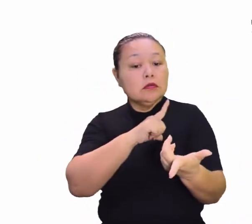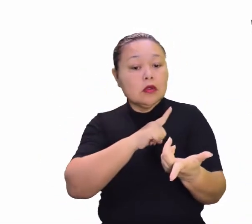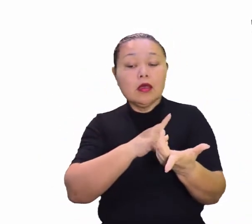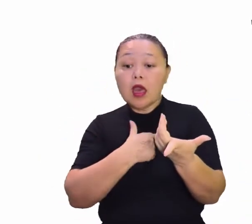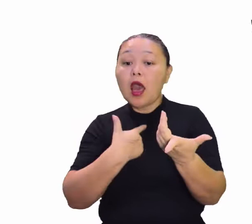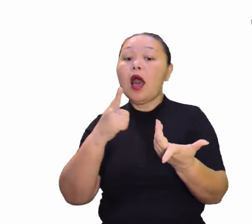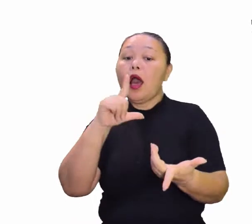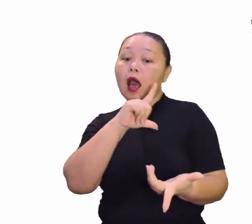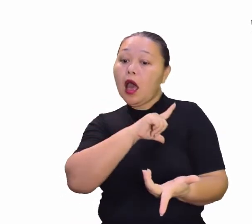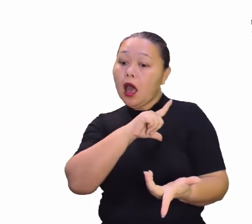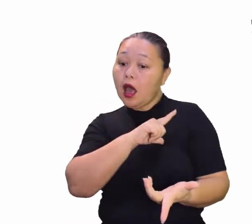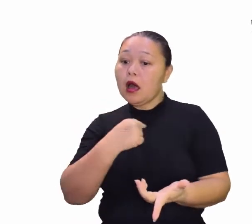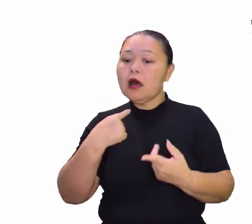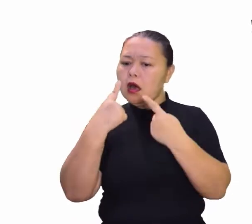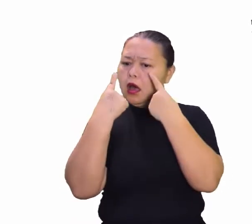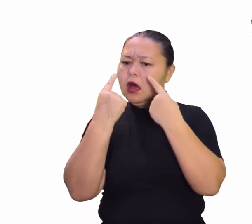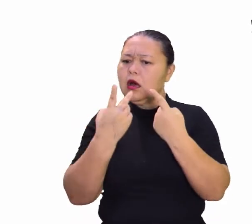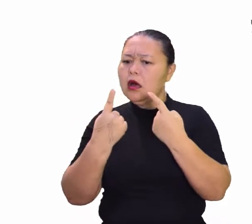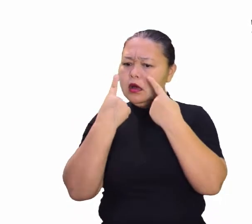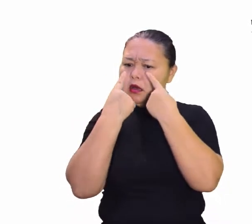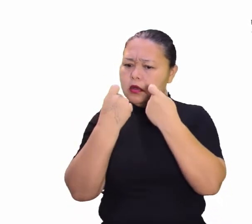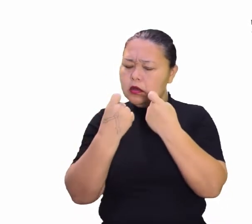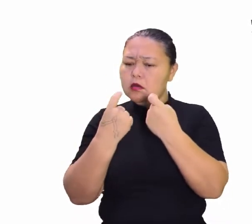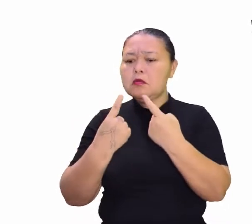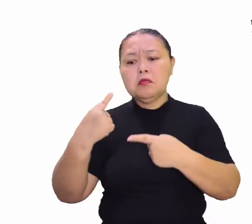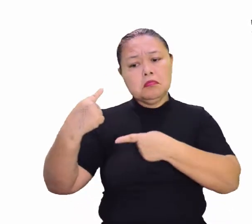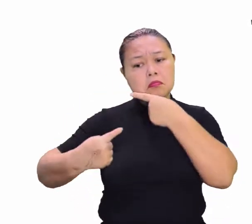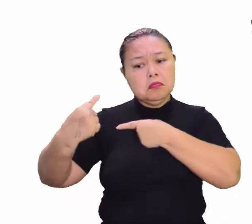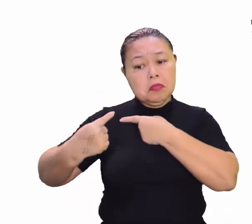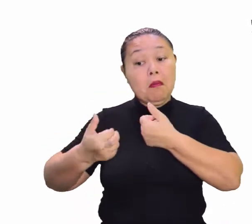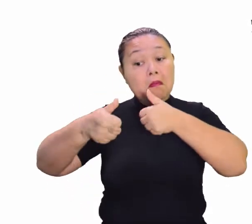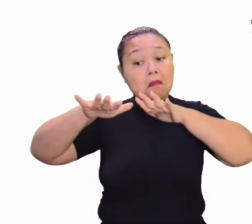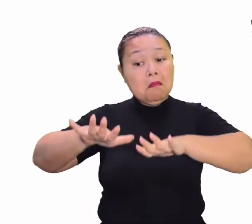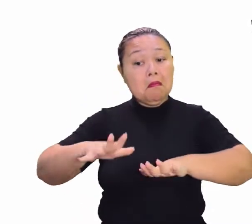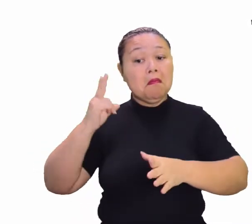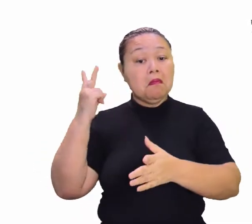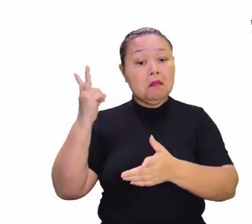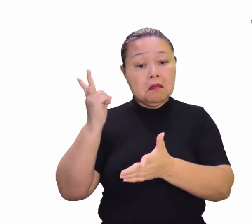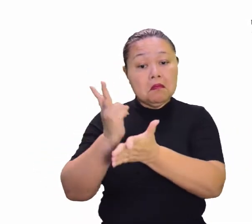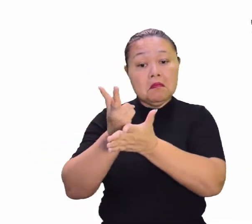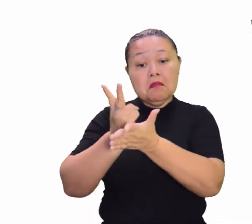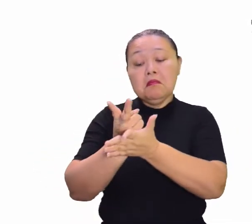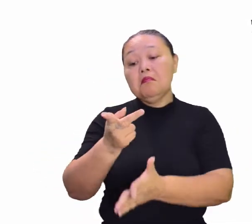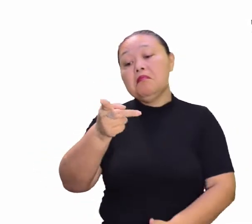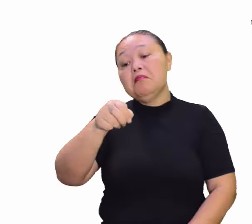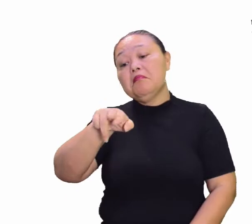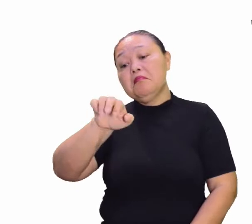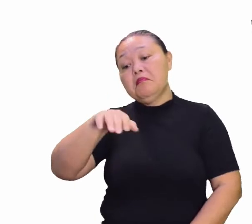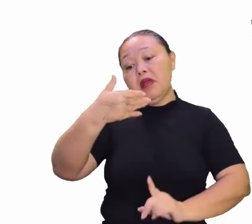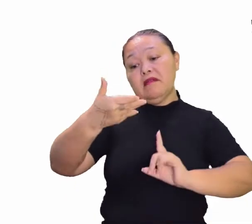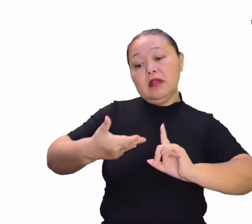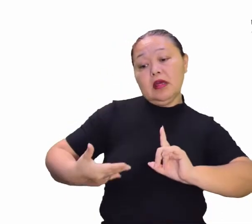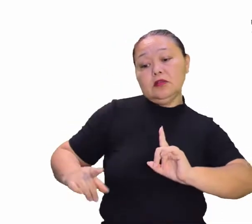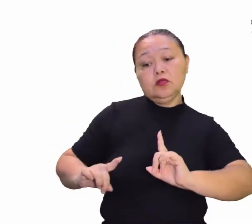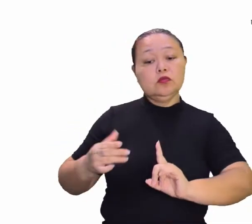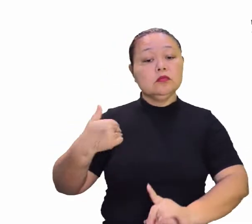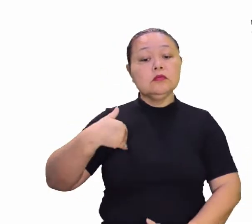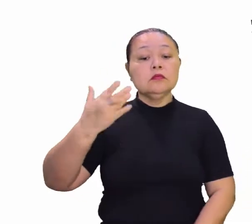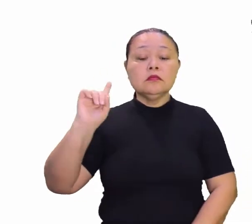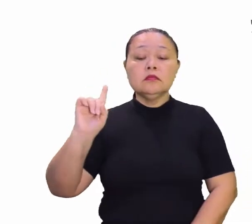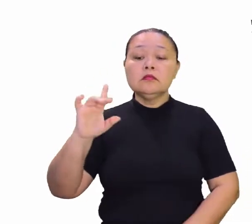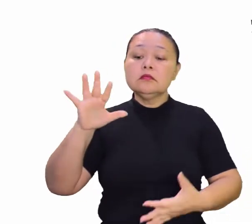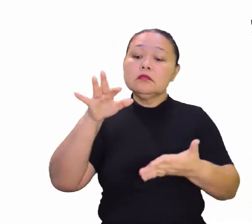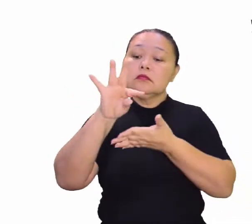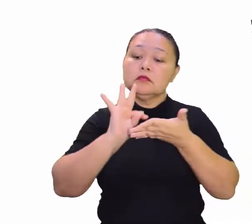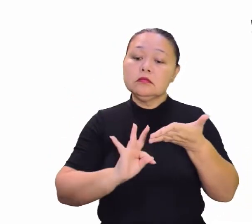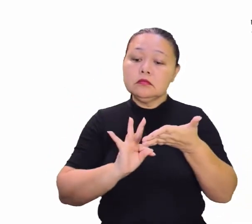fazendo prevalecer os seus interesses e privilégios. Então, é bem interessante, né, professor Jorge? Então, por exemplo, o que o texto está